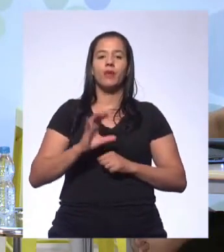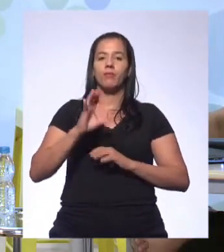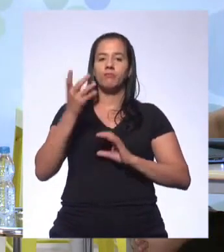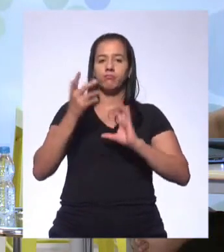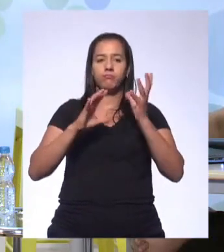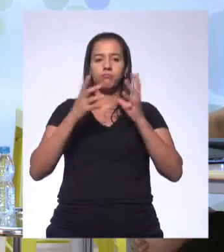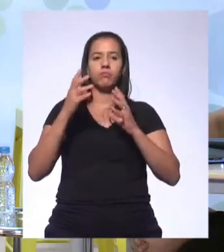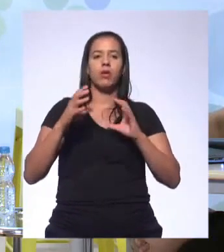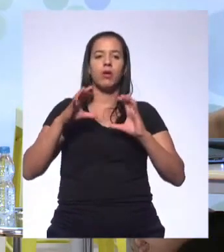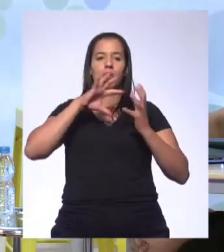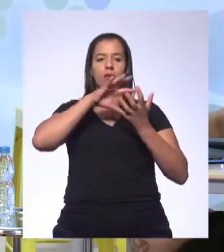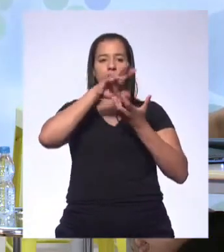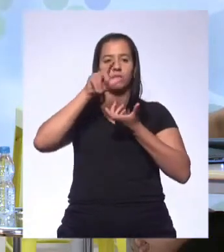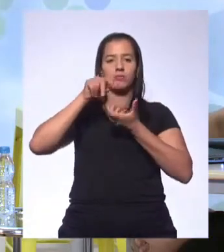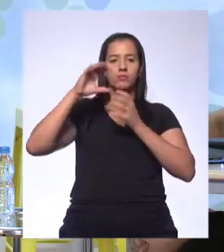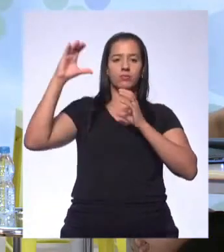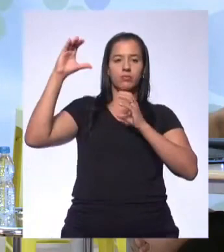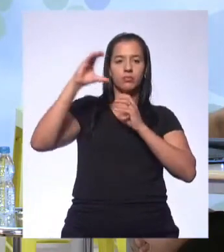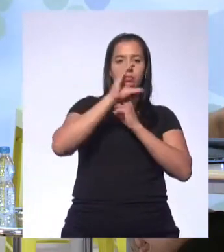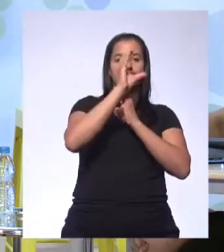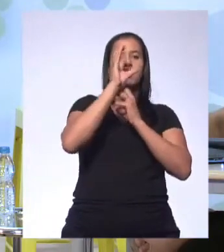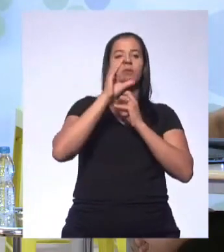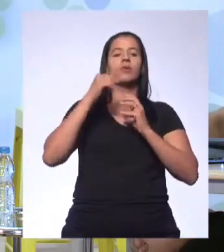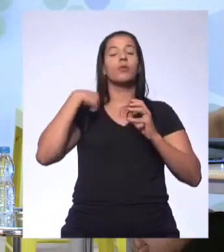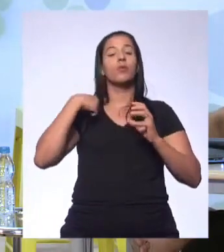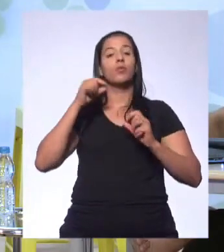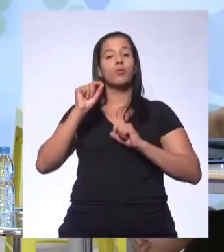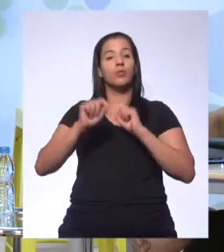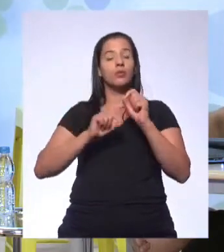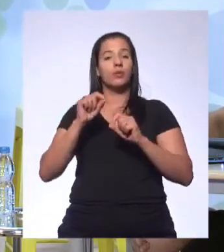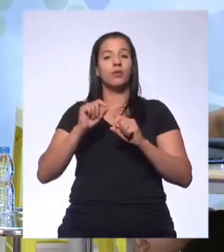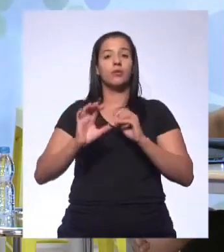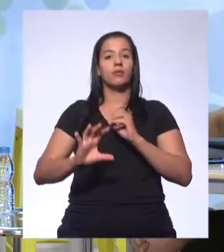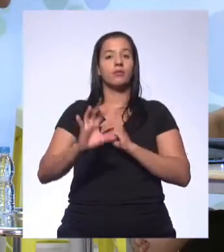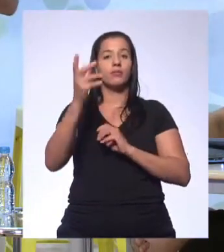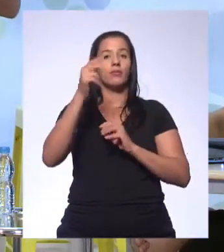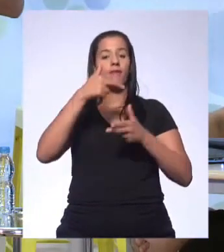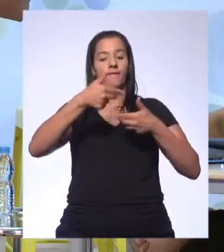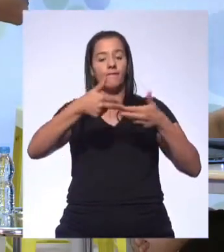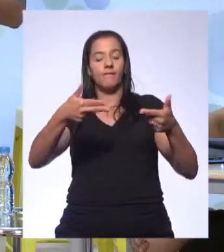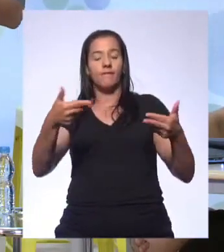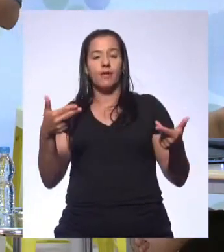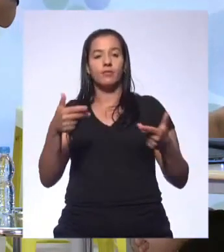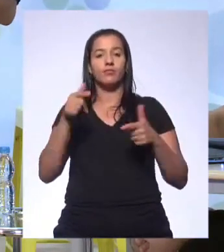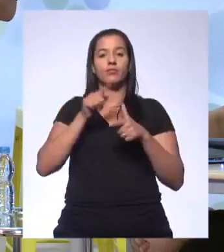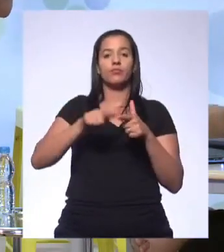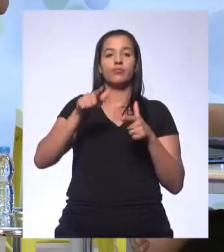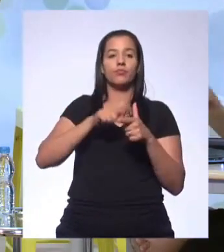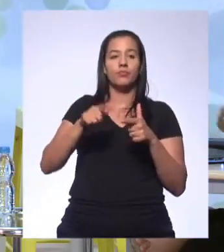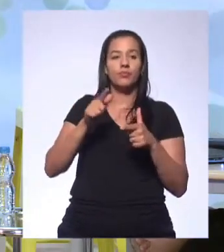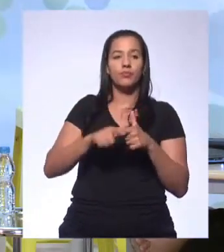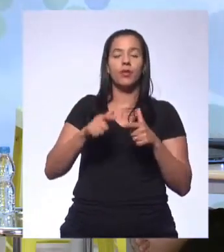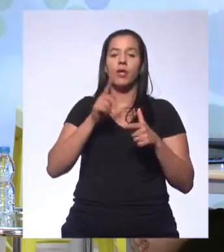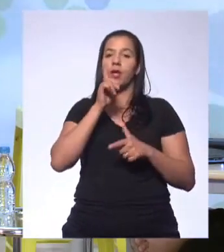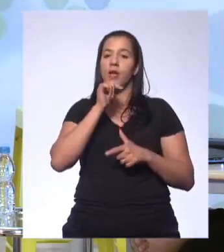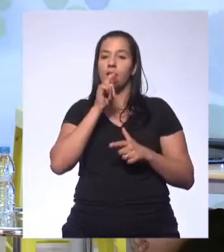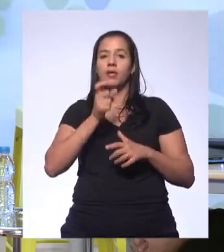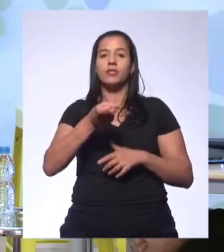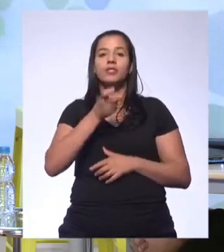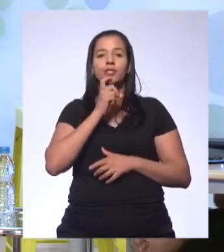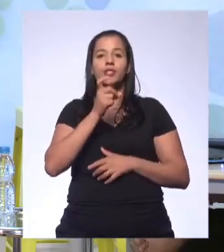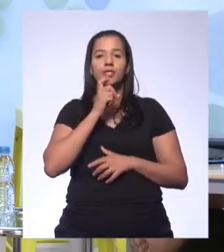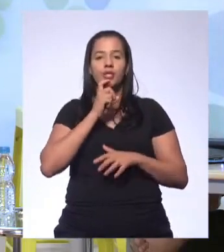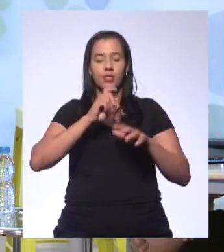né, ocorre o aquecimento global. E esse aquecimento global vai ocorrer aí vários problemas, como derretimento